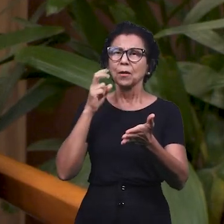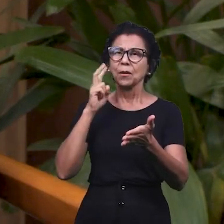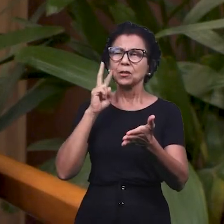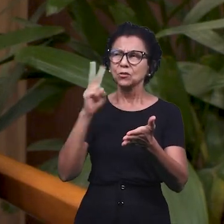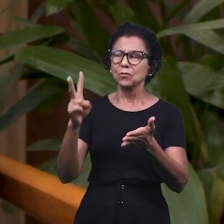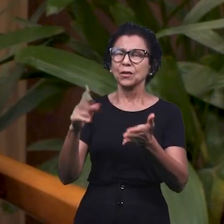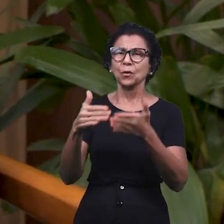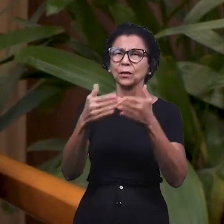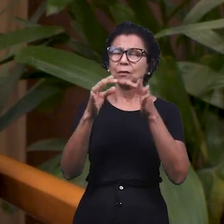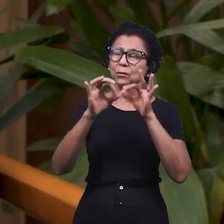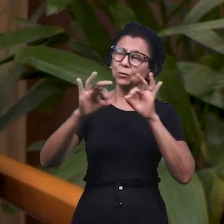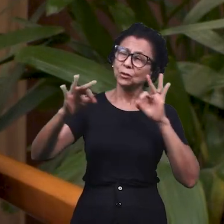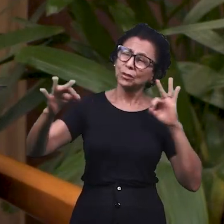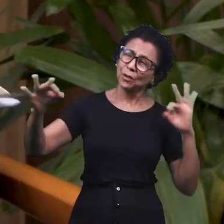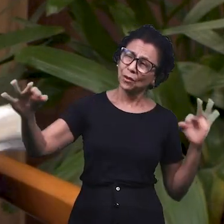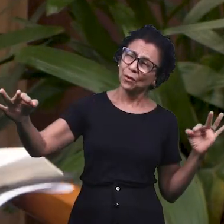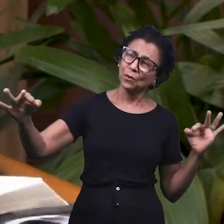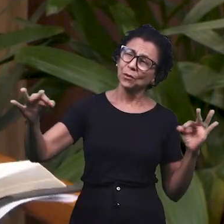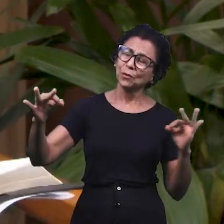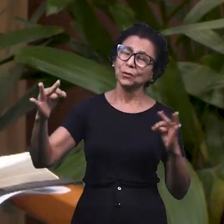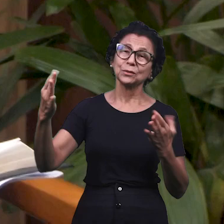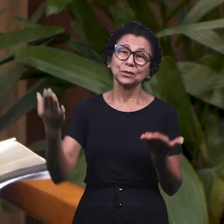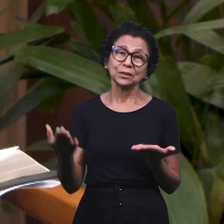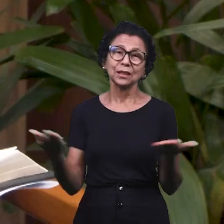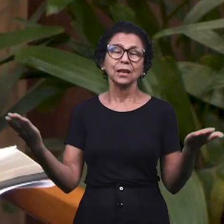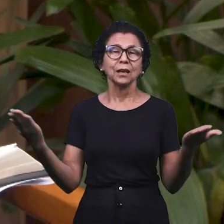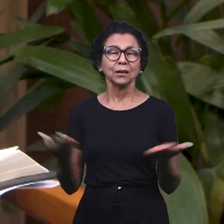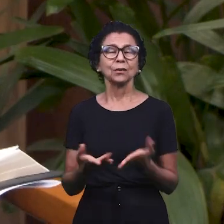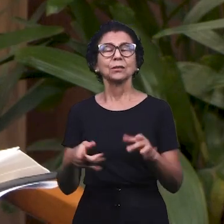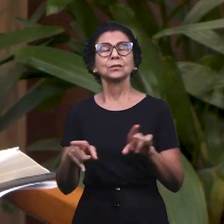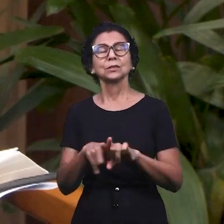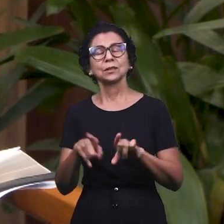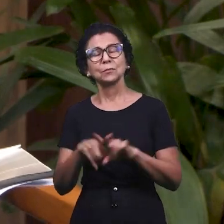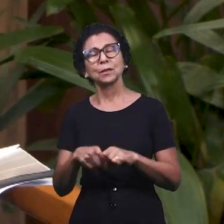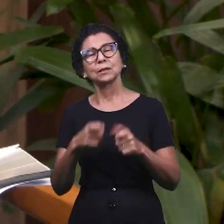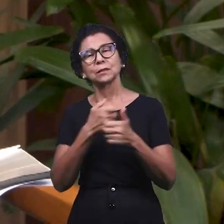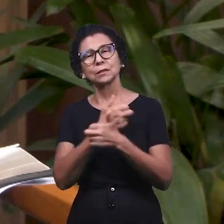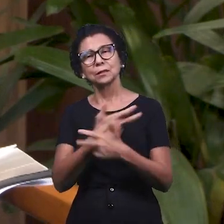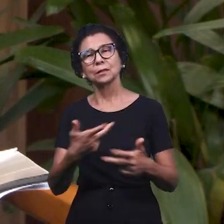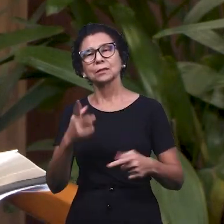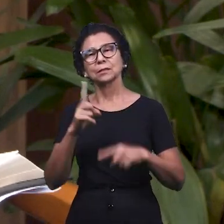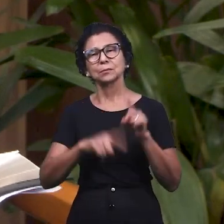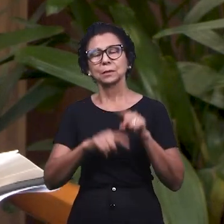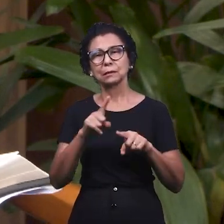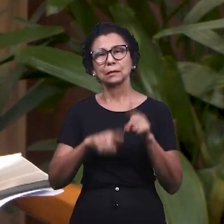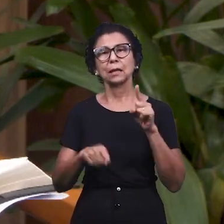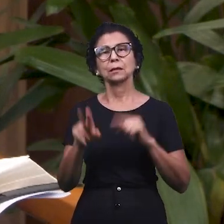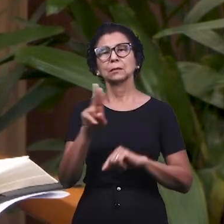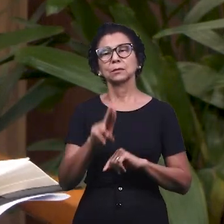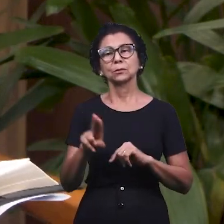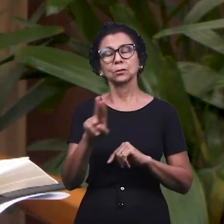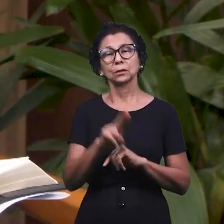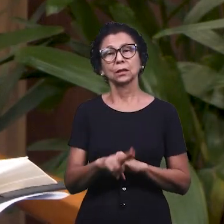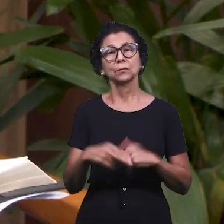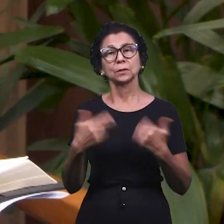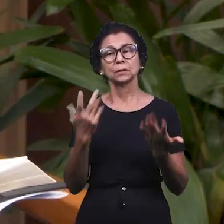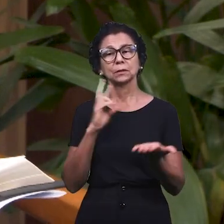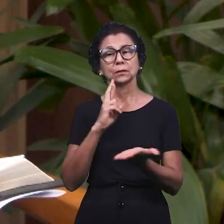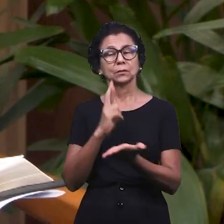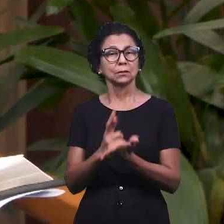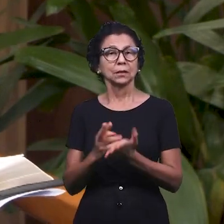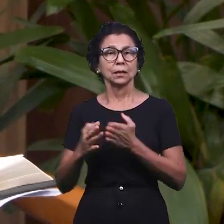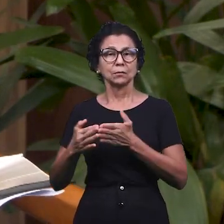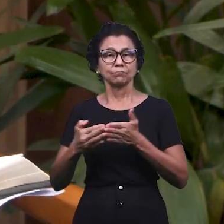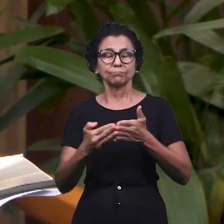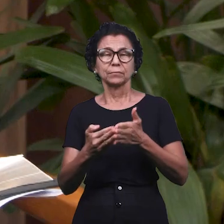produtos, alimentos, tantas coisas que nós usamos ou consumimos que são fruto dessa